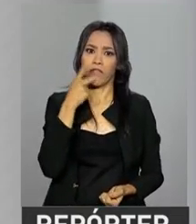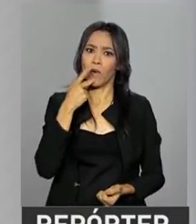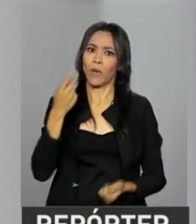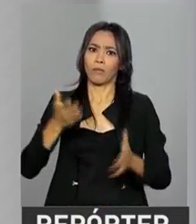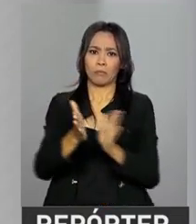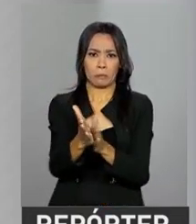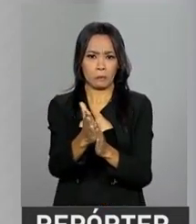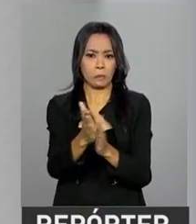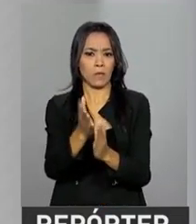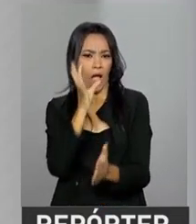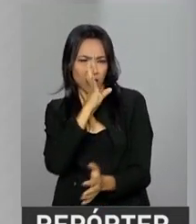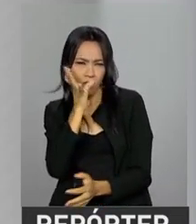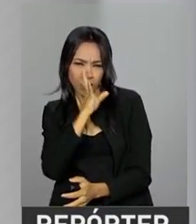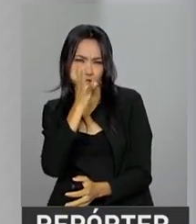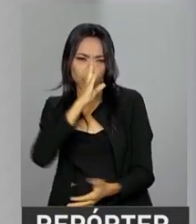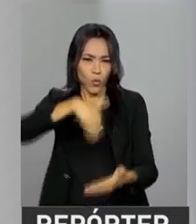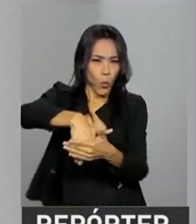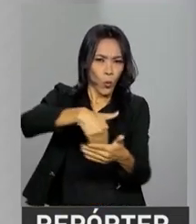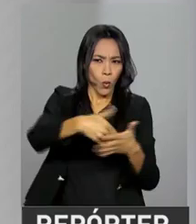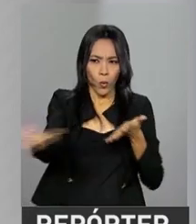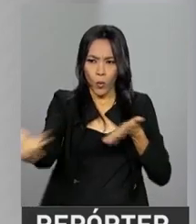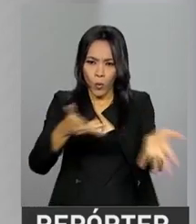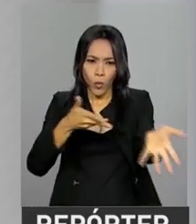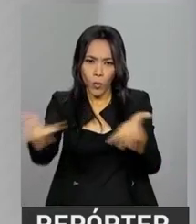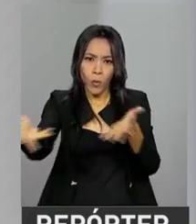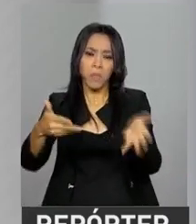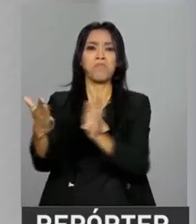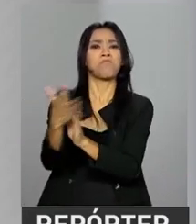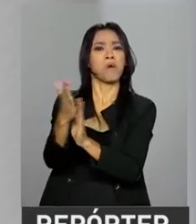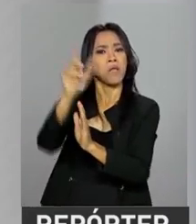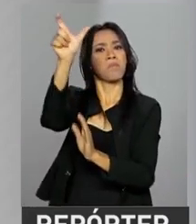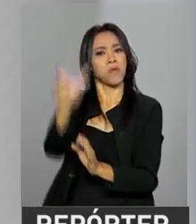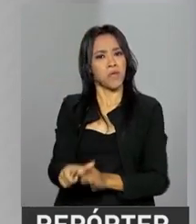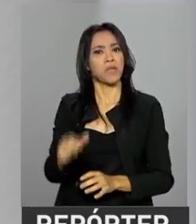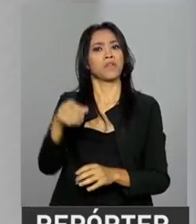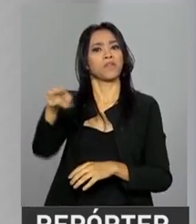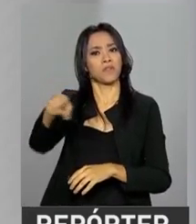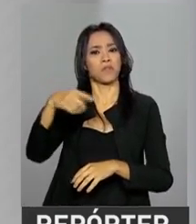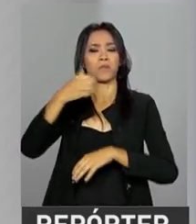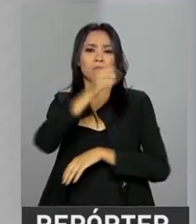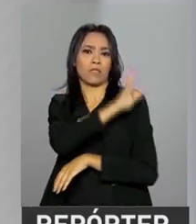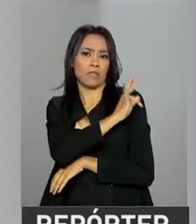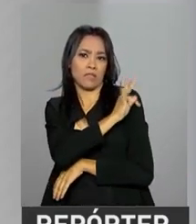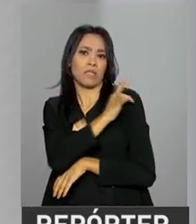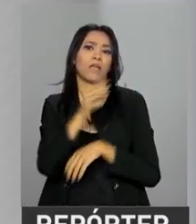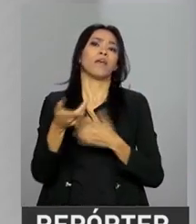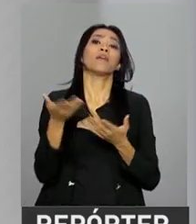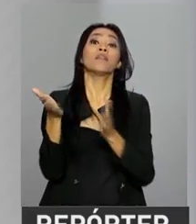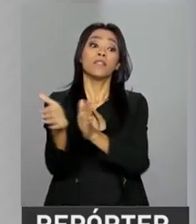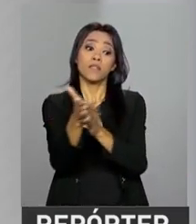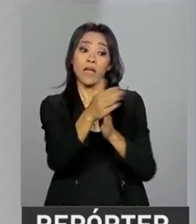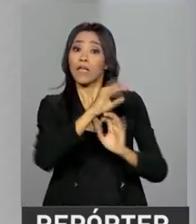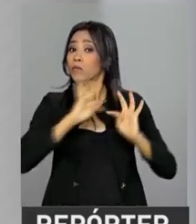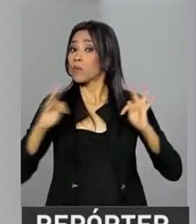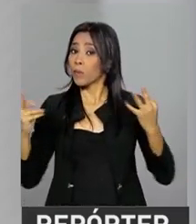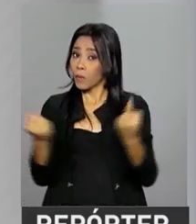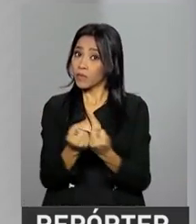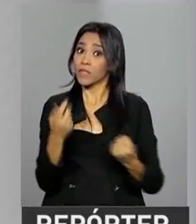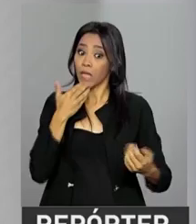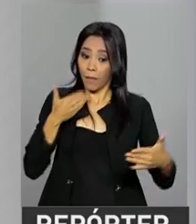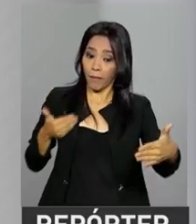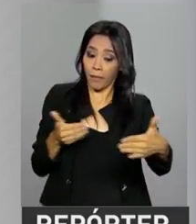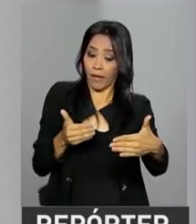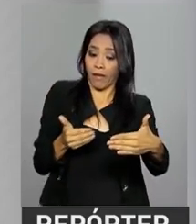que acompanhou a partida parabenizou o treinador tit parabenizou os jogadores e lembrou que a copa do mundo já tá aí bem